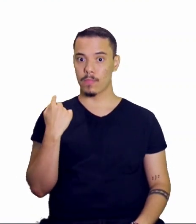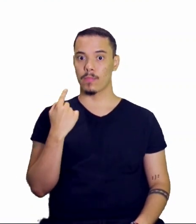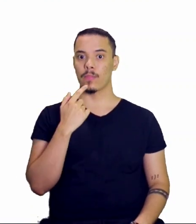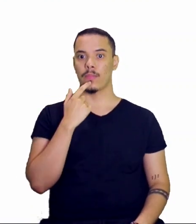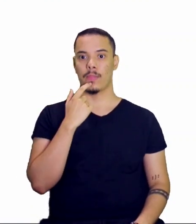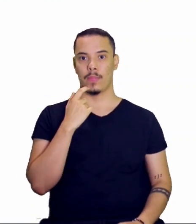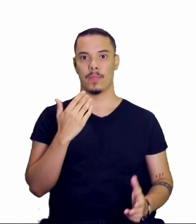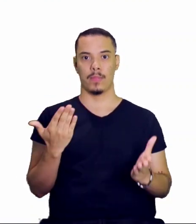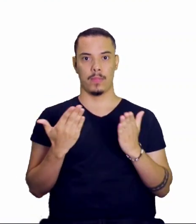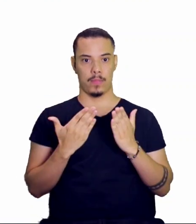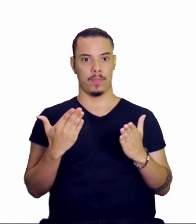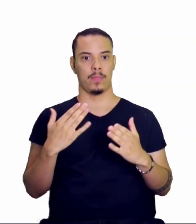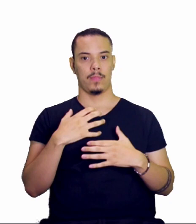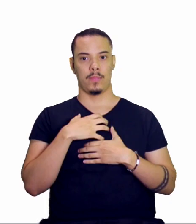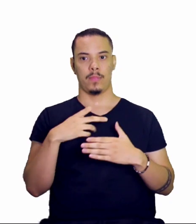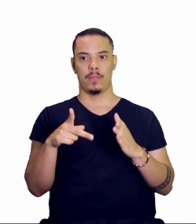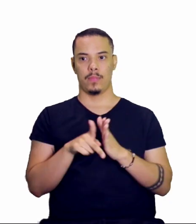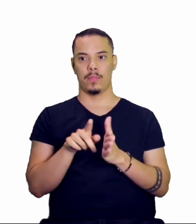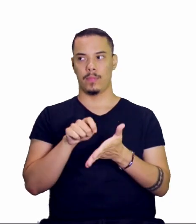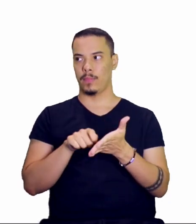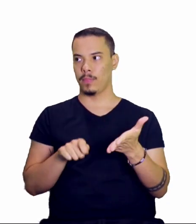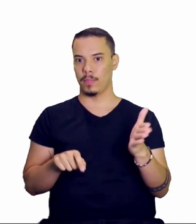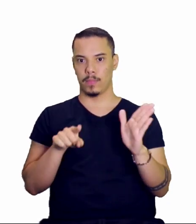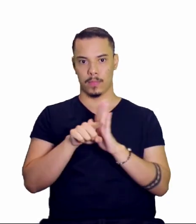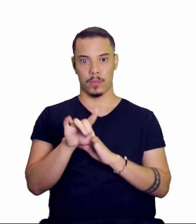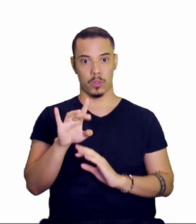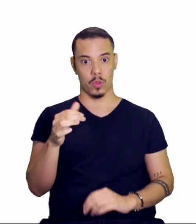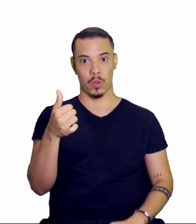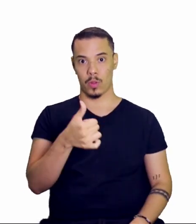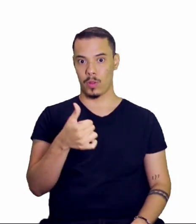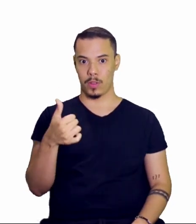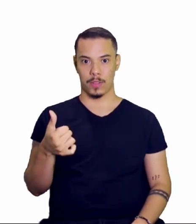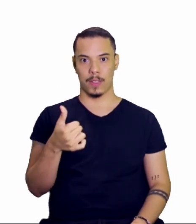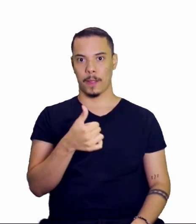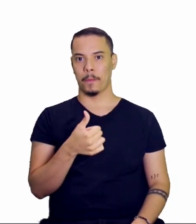assim ao jeito que eles elaboram as Só questões. 11 anos, né?